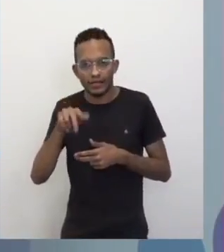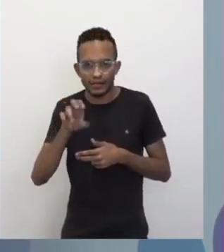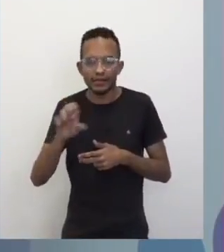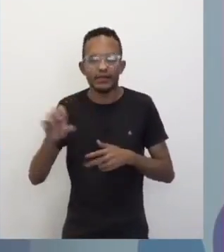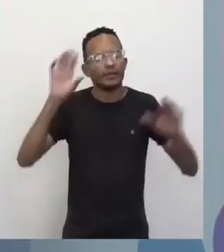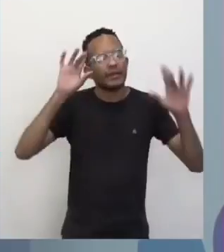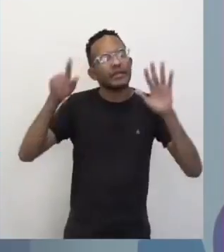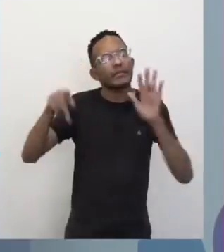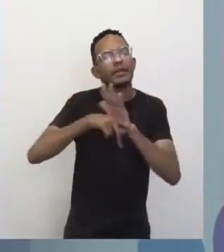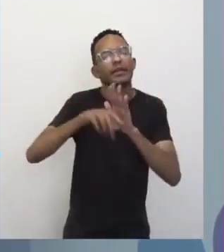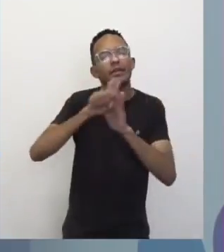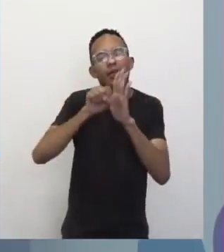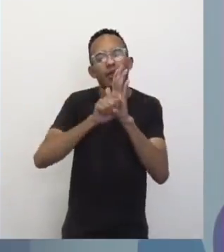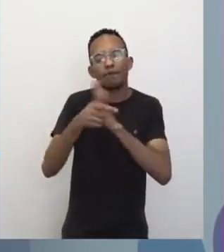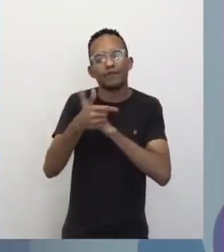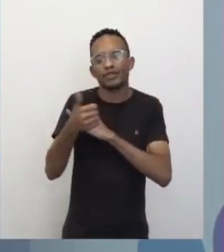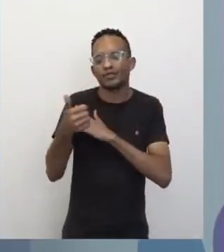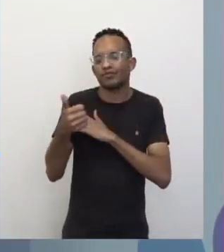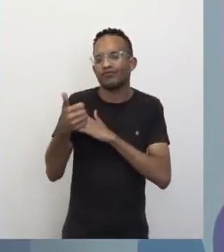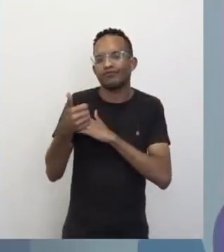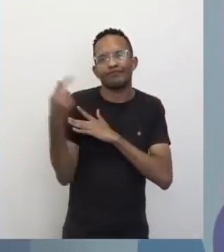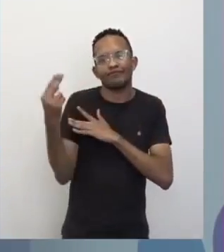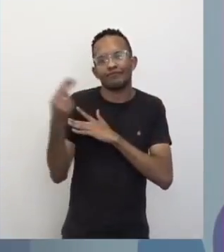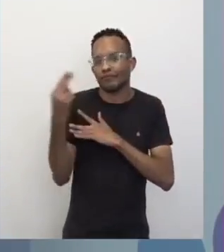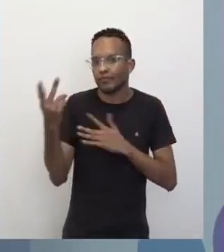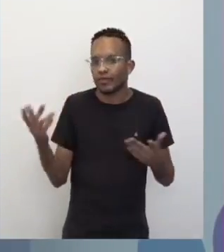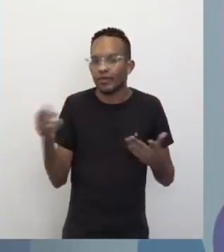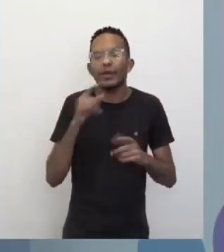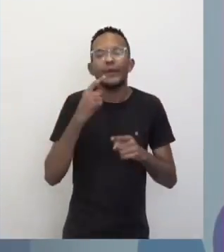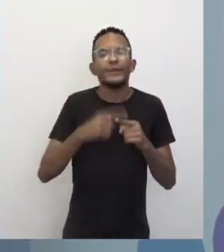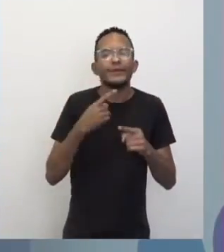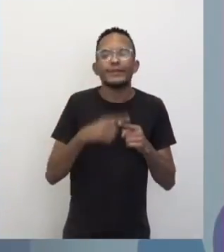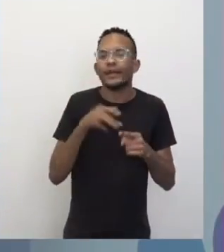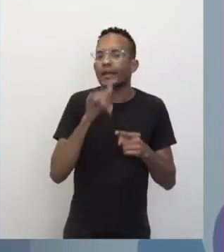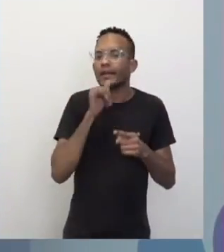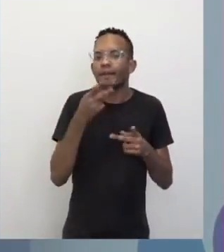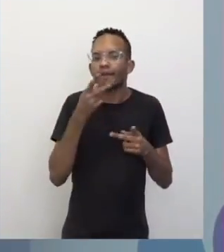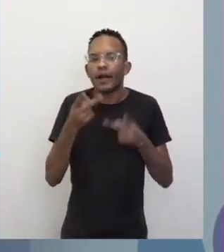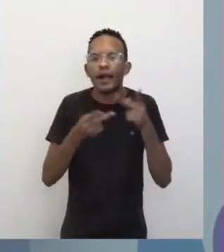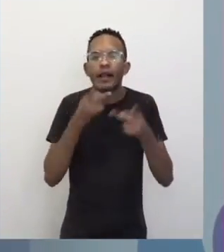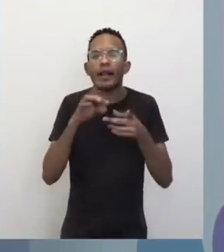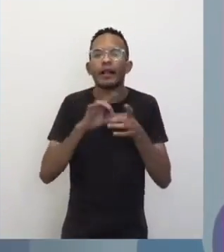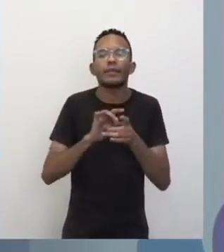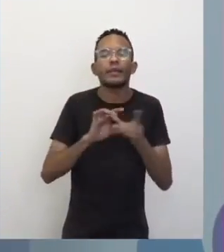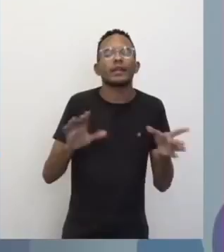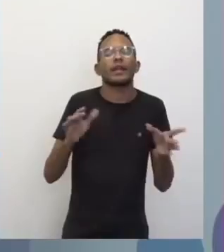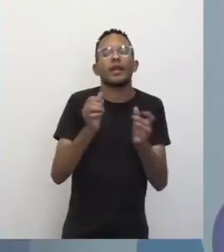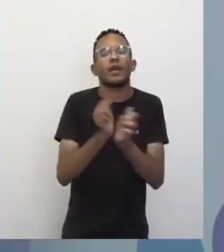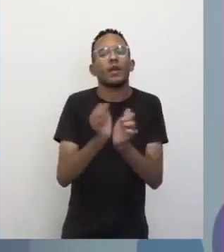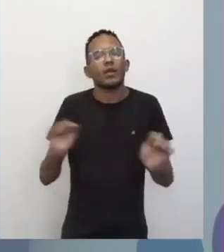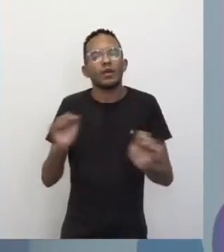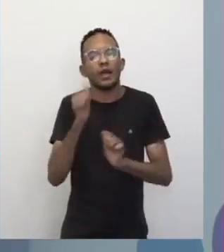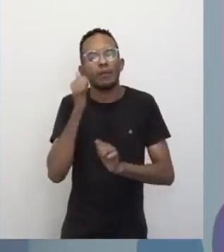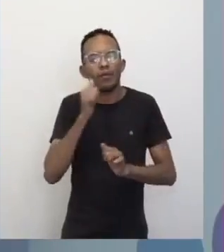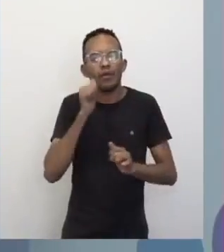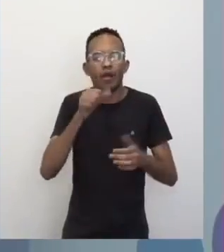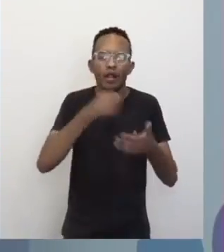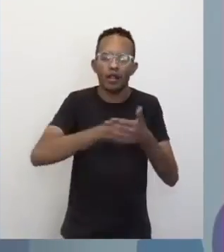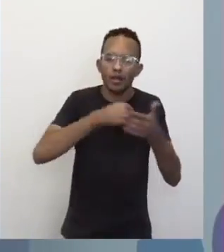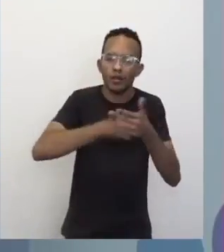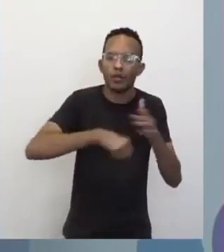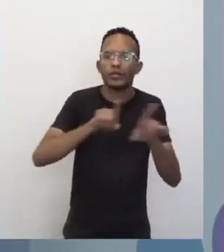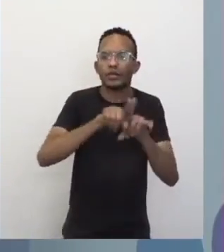do século XXI. Não dá, não dá. Olha, por que ele não fala da libertação da mulher e luta do